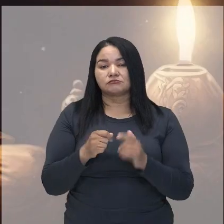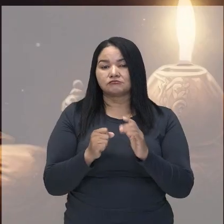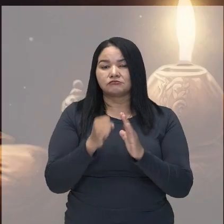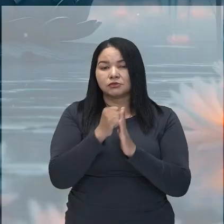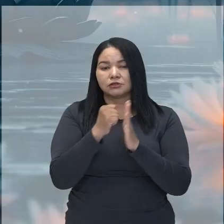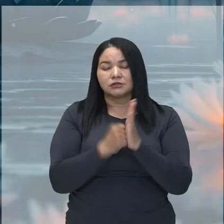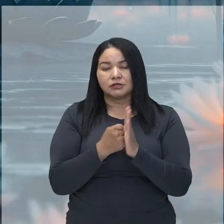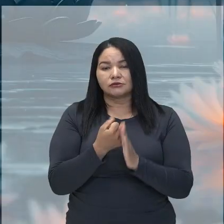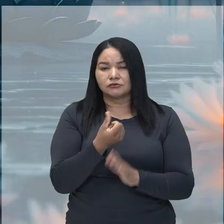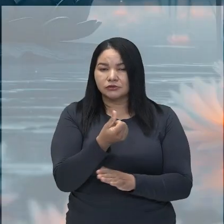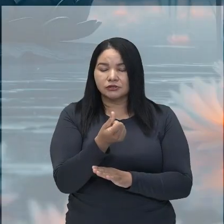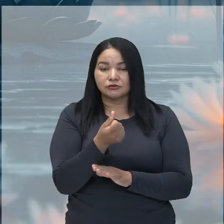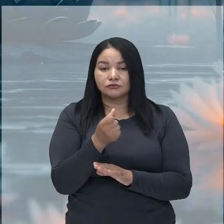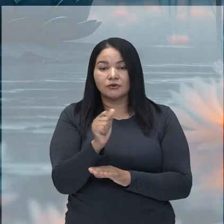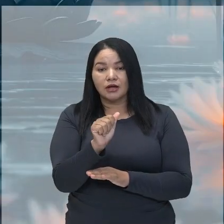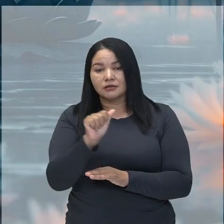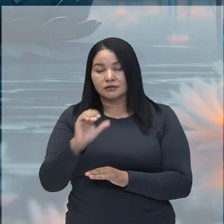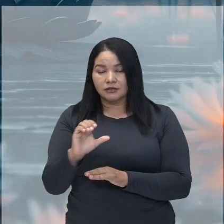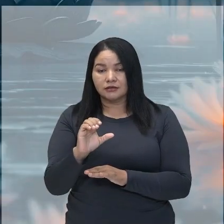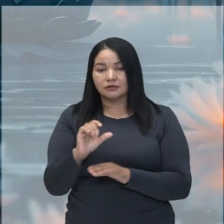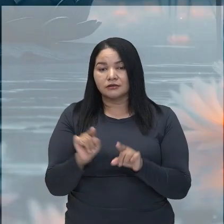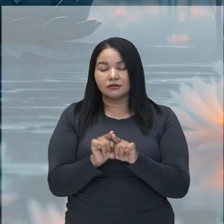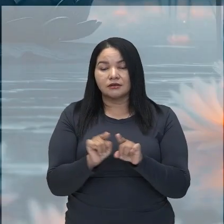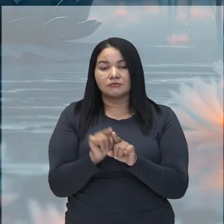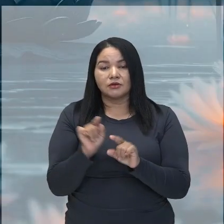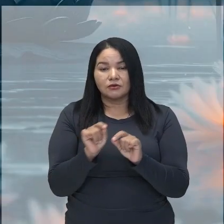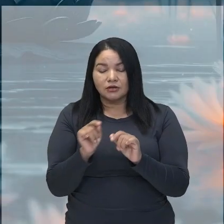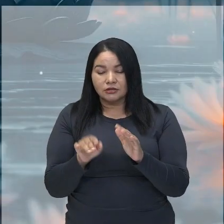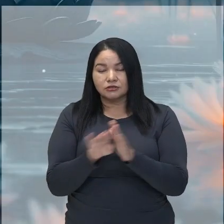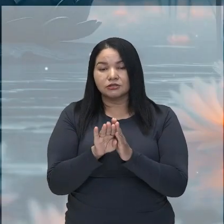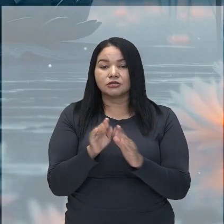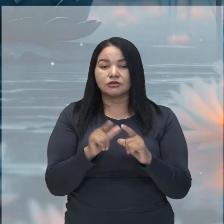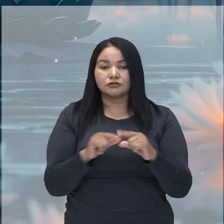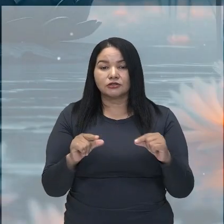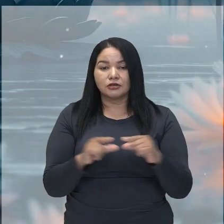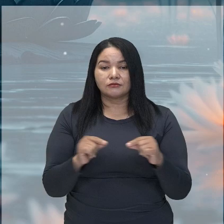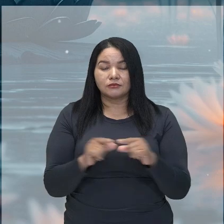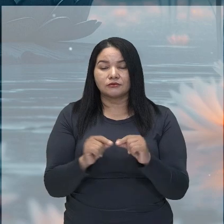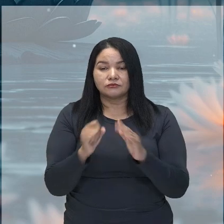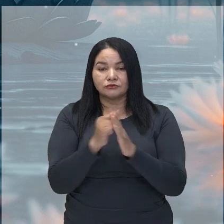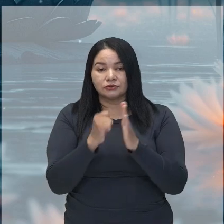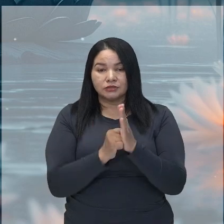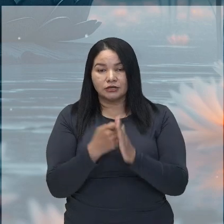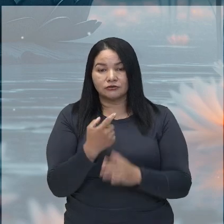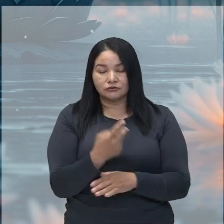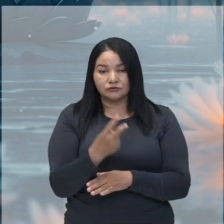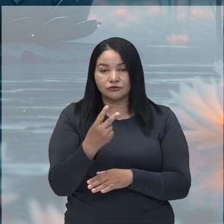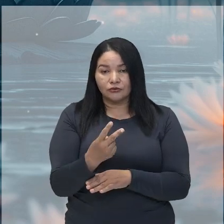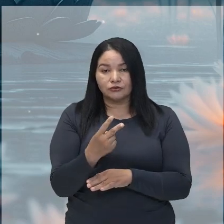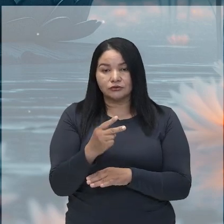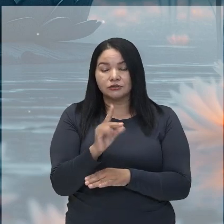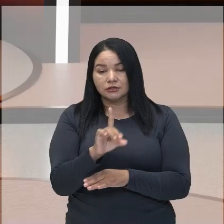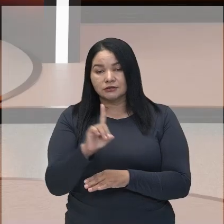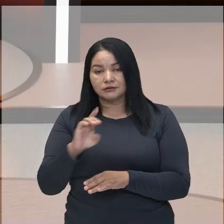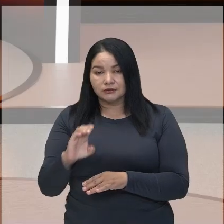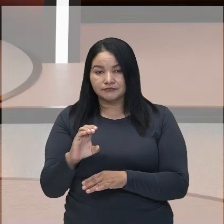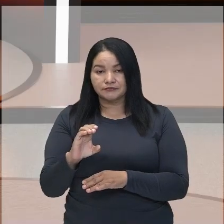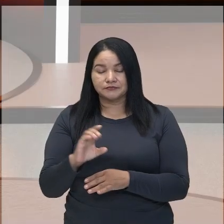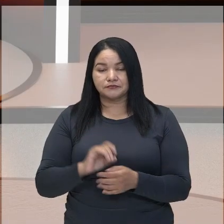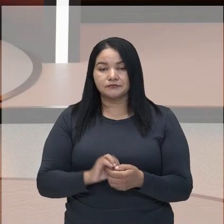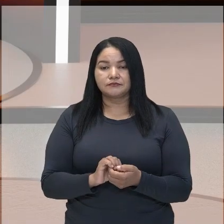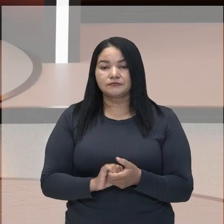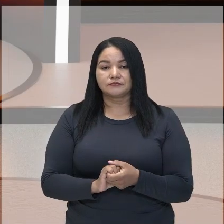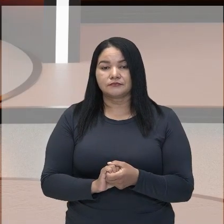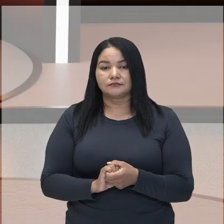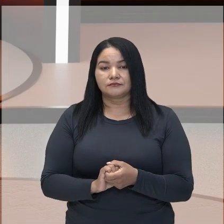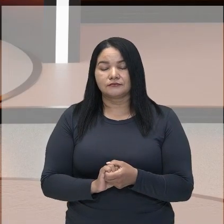e chega ao Japão com missionários budistas no século II d.C. Então, gente,